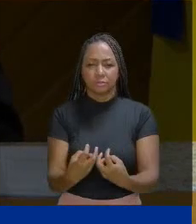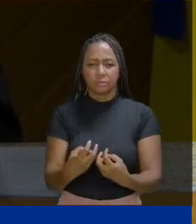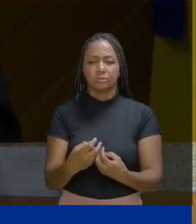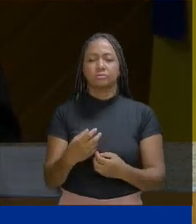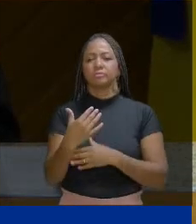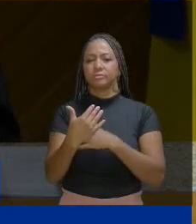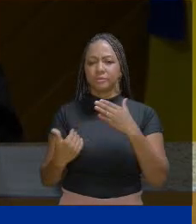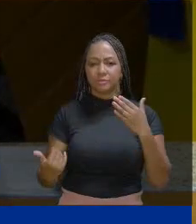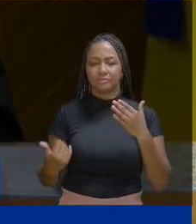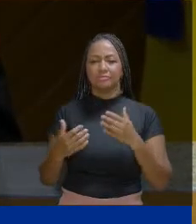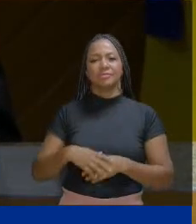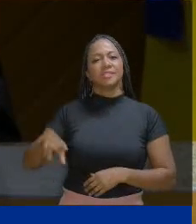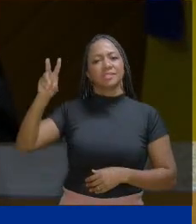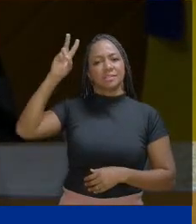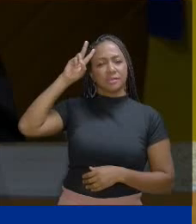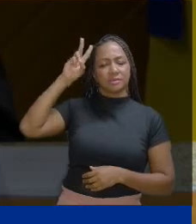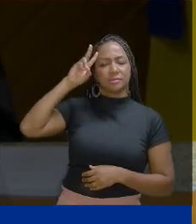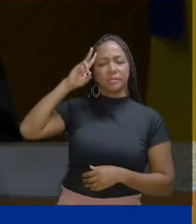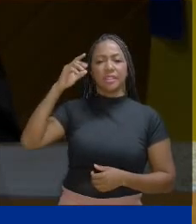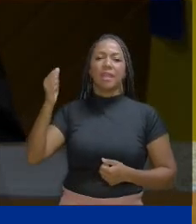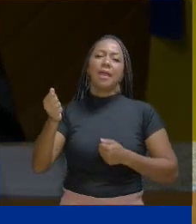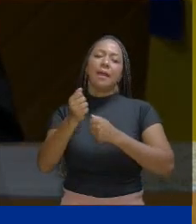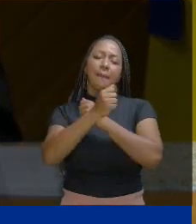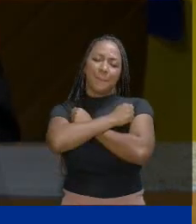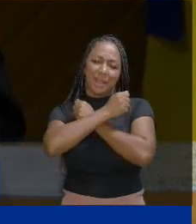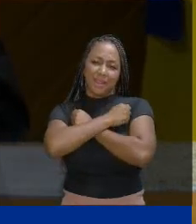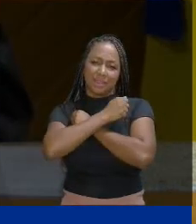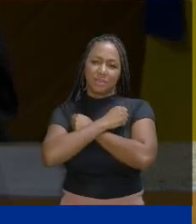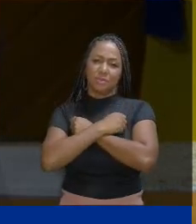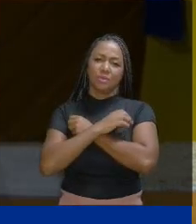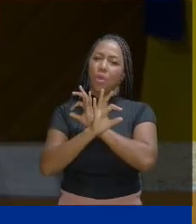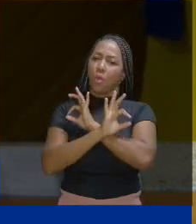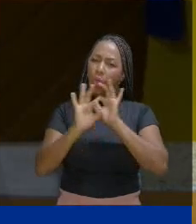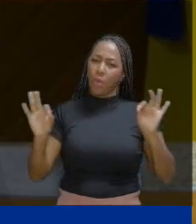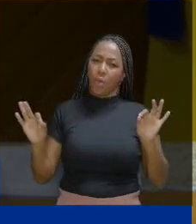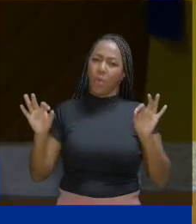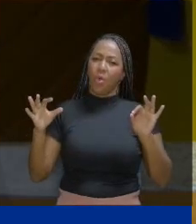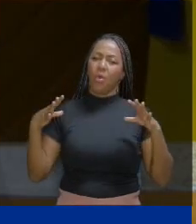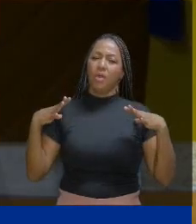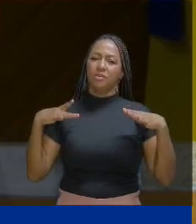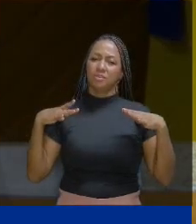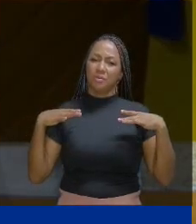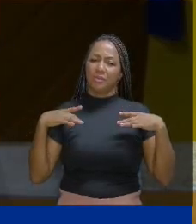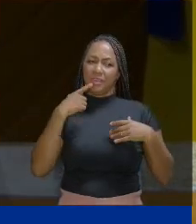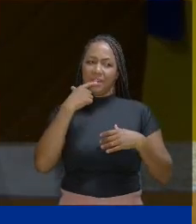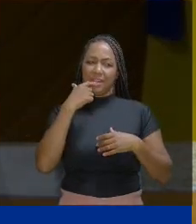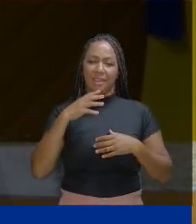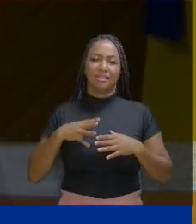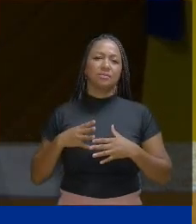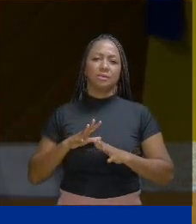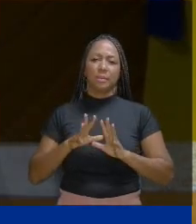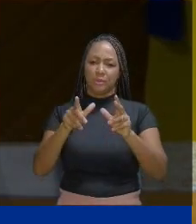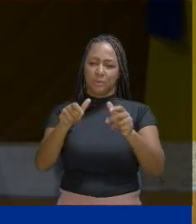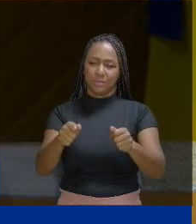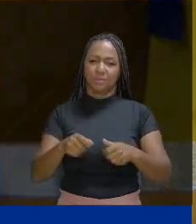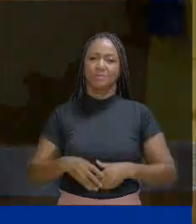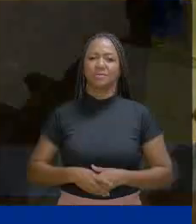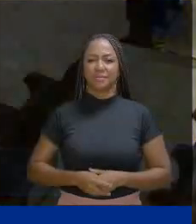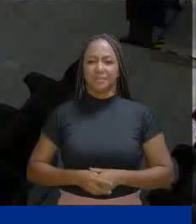para segunda-feira. Forte abraço e ótimo feriado para todos e todas.